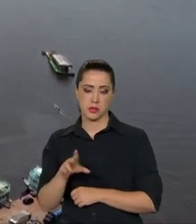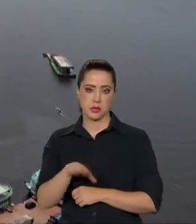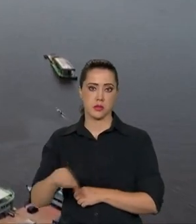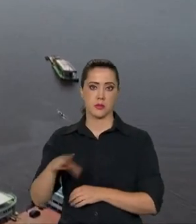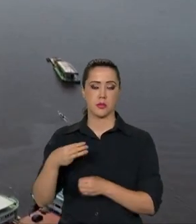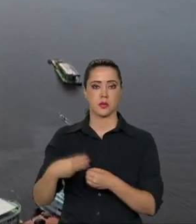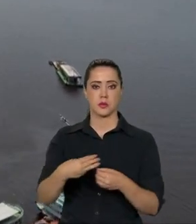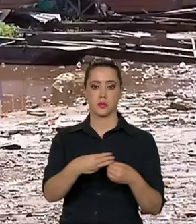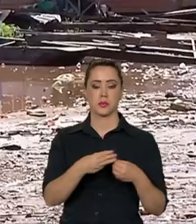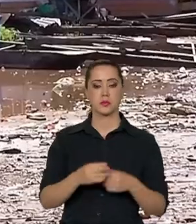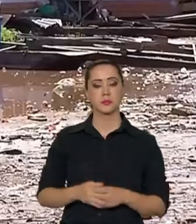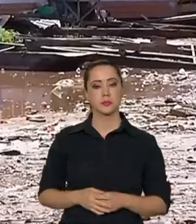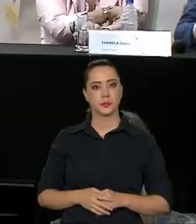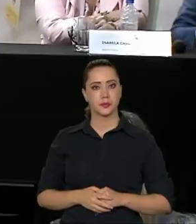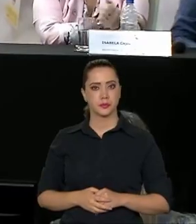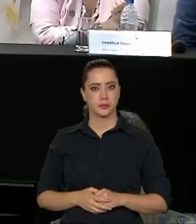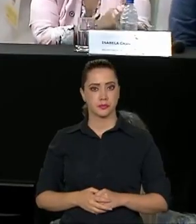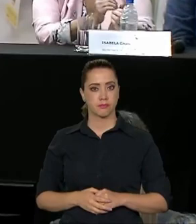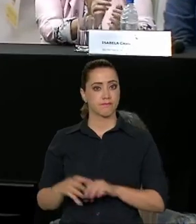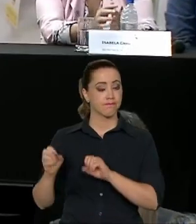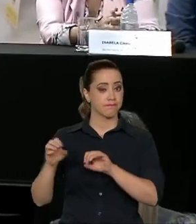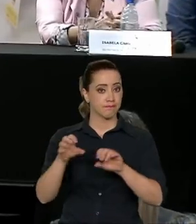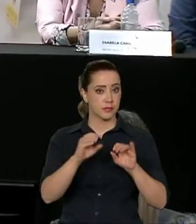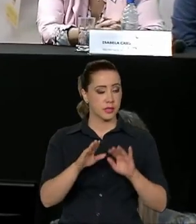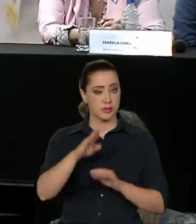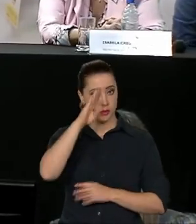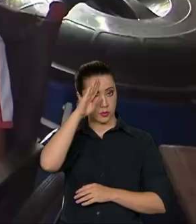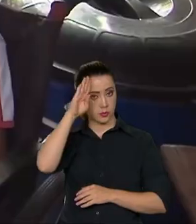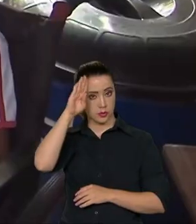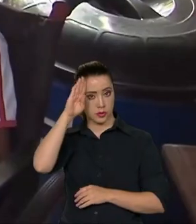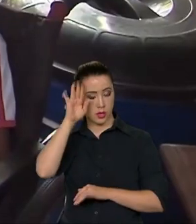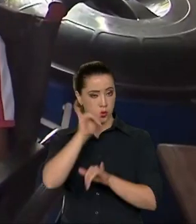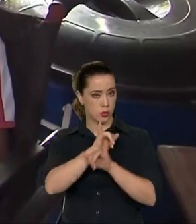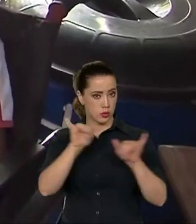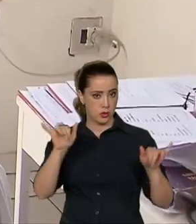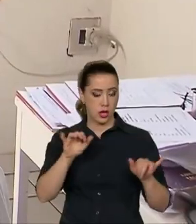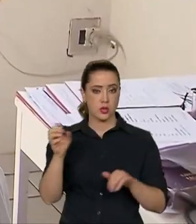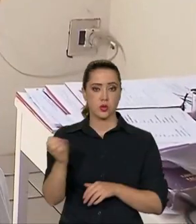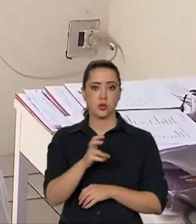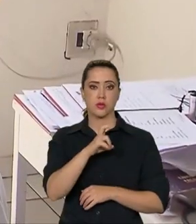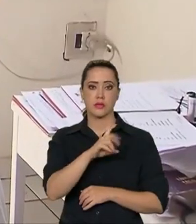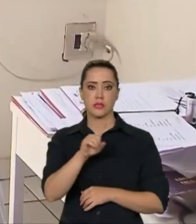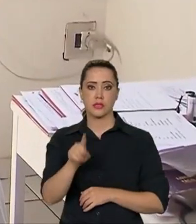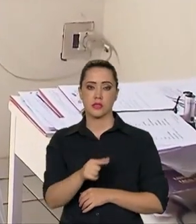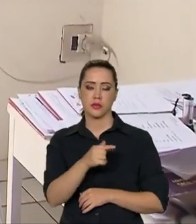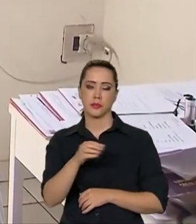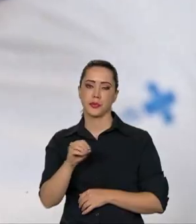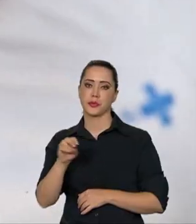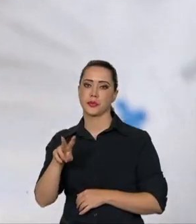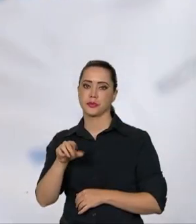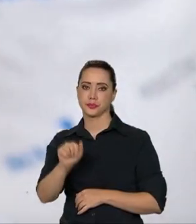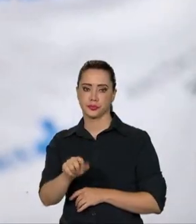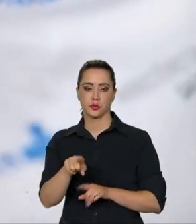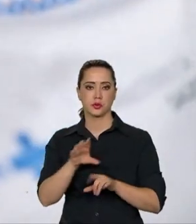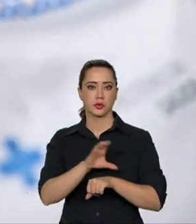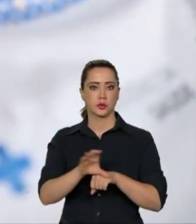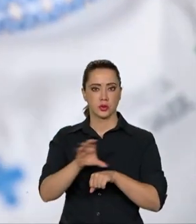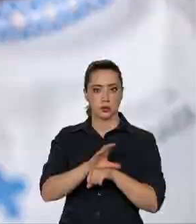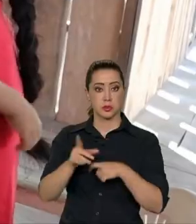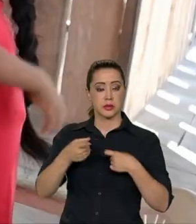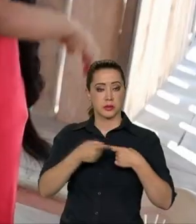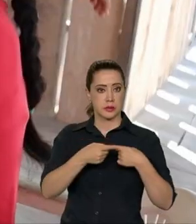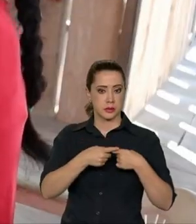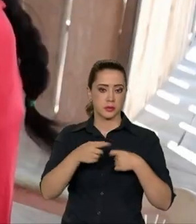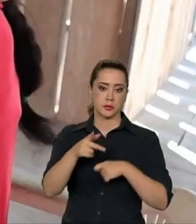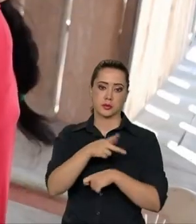os municípios afetados. Educação superior. Anunciadas novas 5.700 vagas em cursos